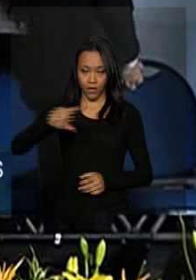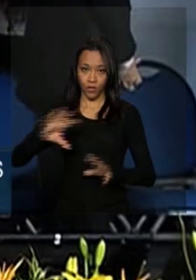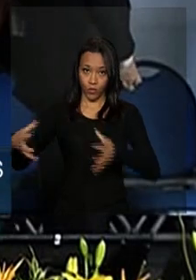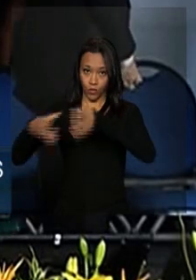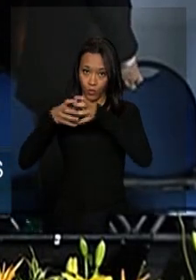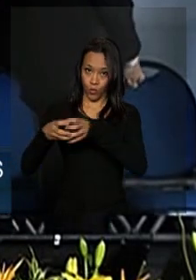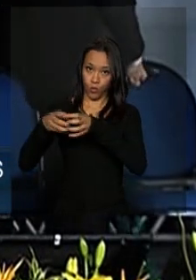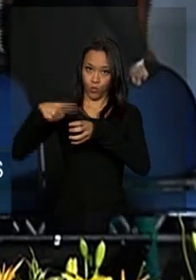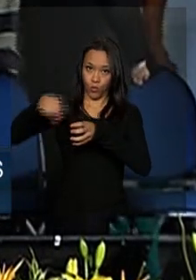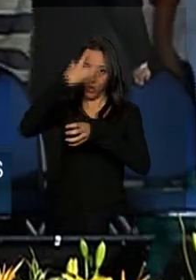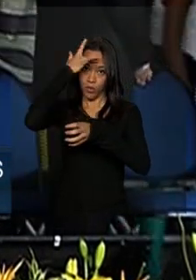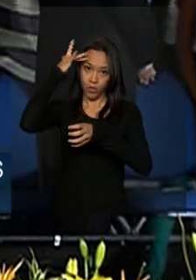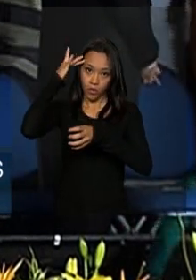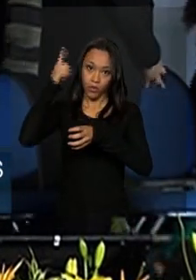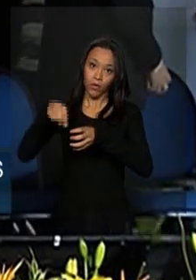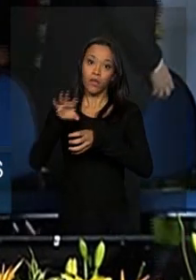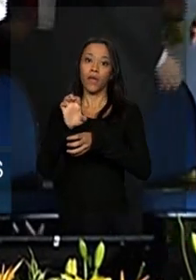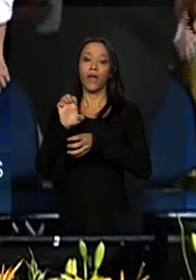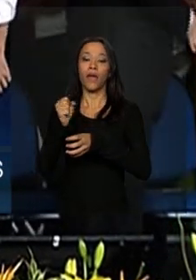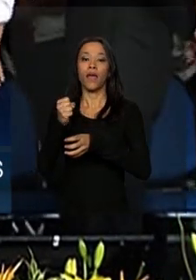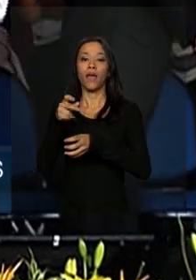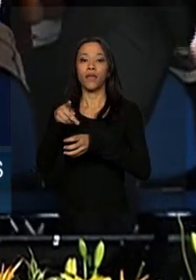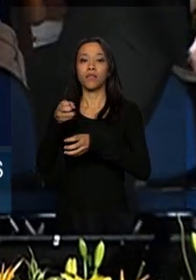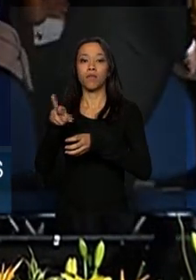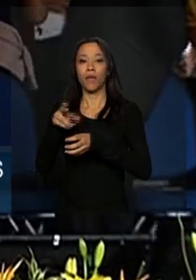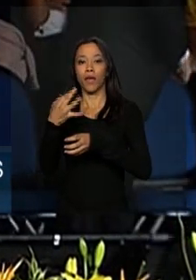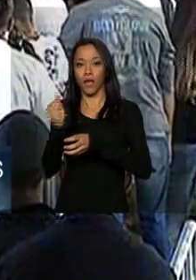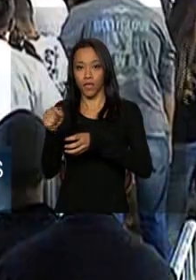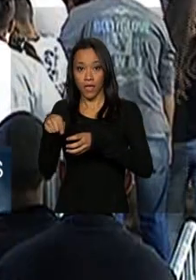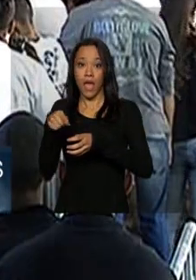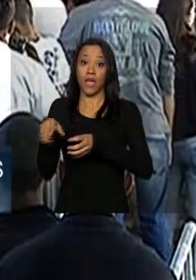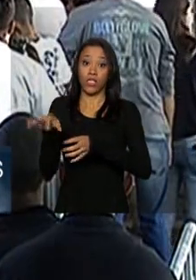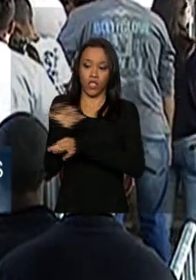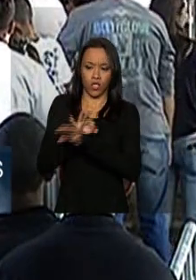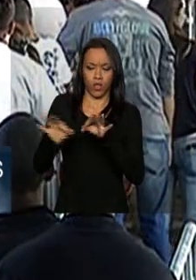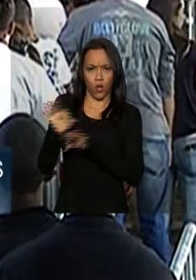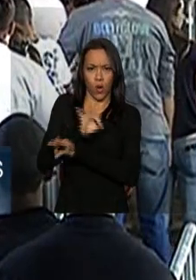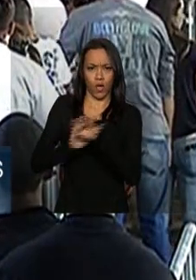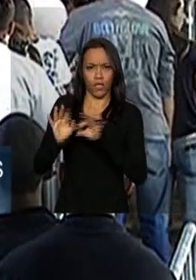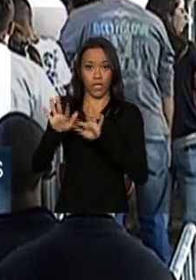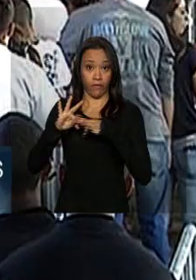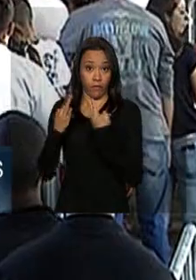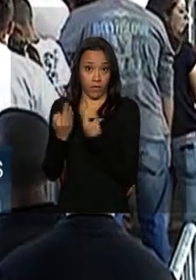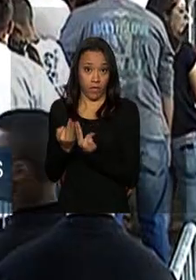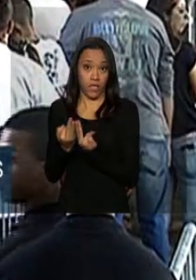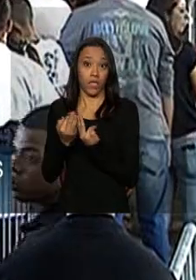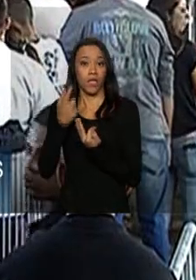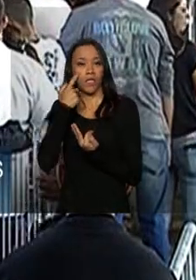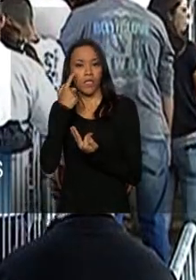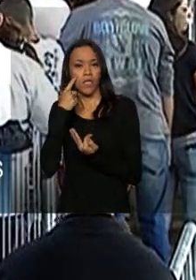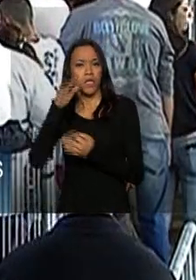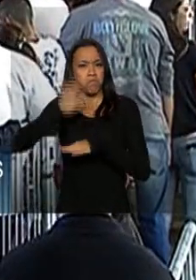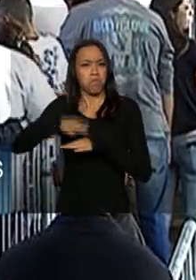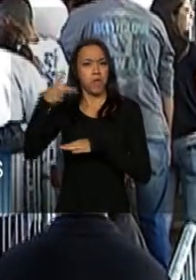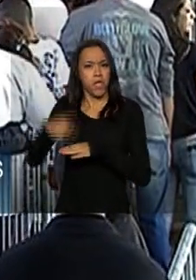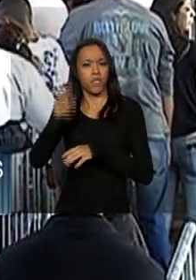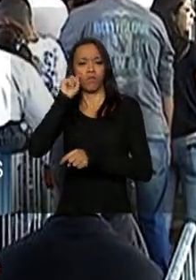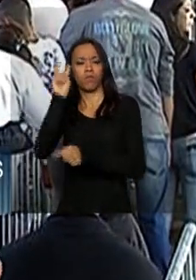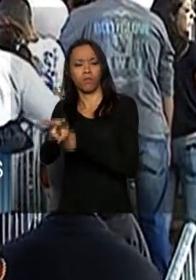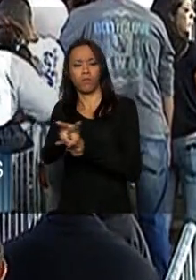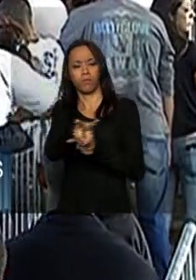administração direta, na qual as famílias se organizam em comissões e fazem a autogestão da